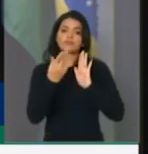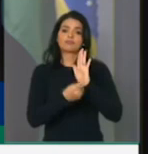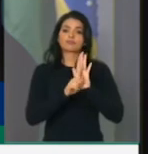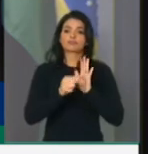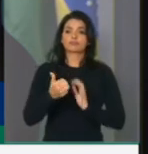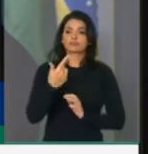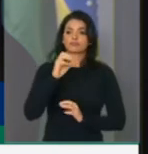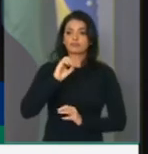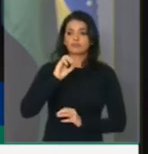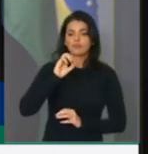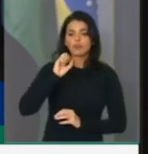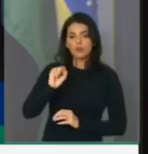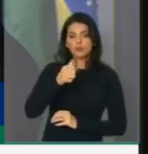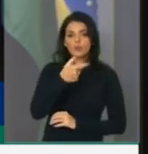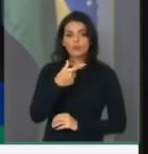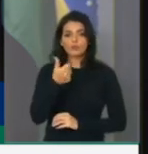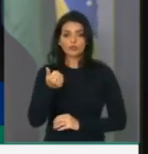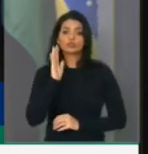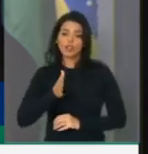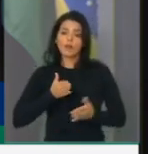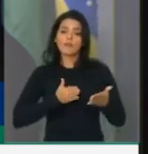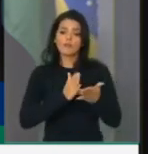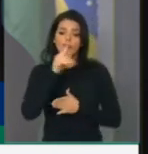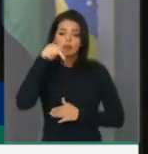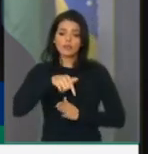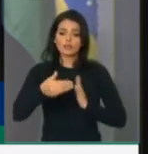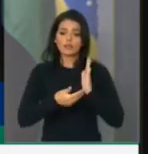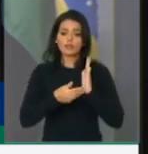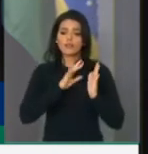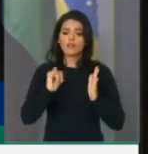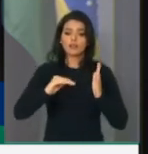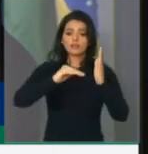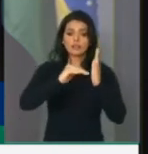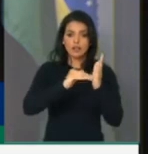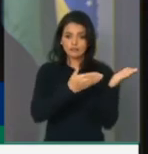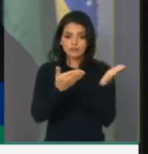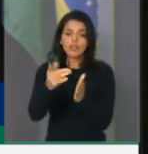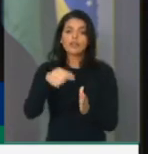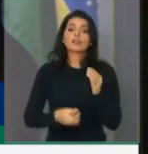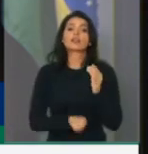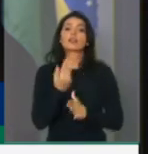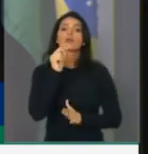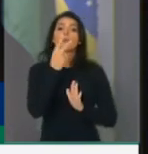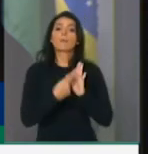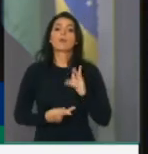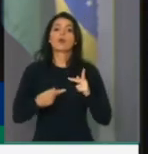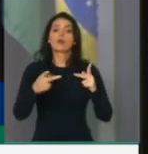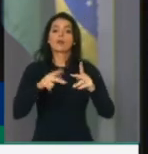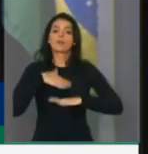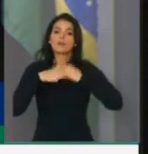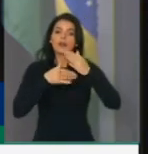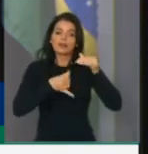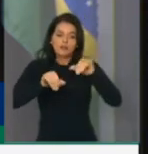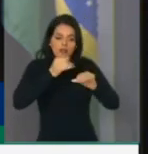1208 21 que foi aprovado aqui nesta casa e vai para o Senado que institui um programa para